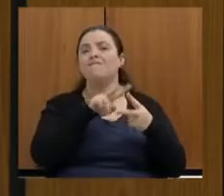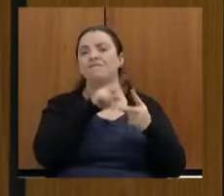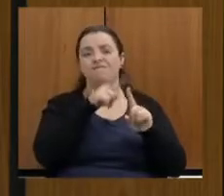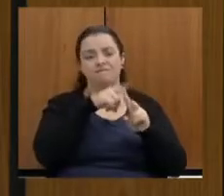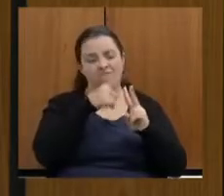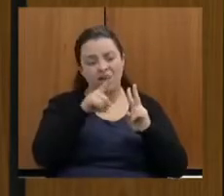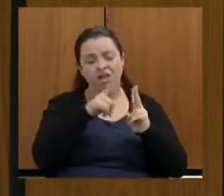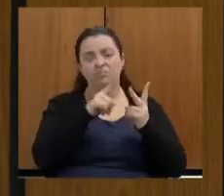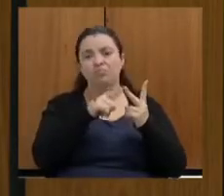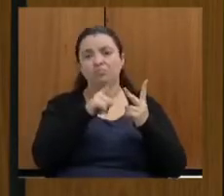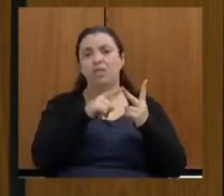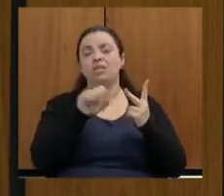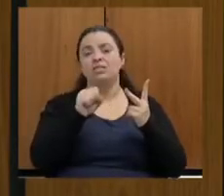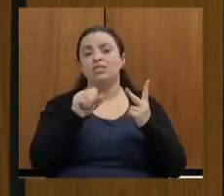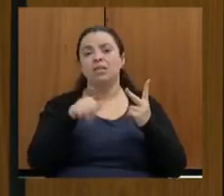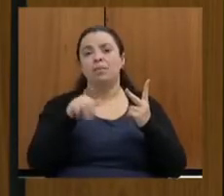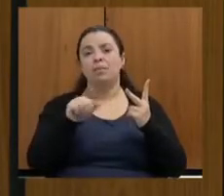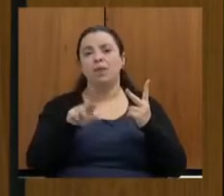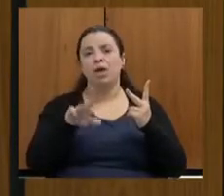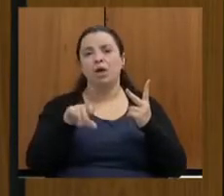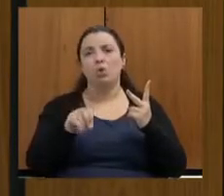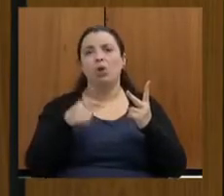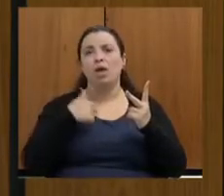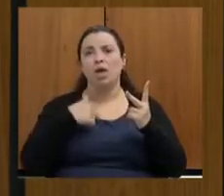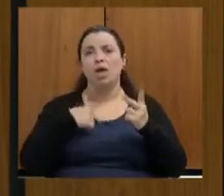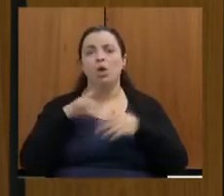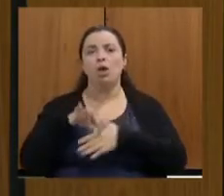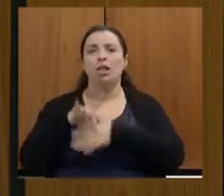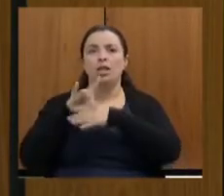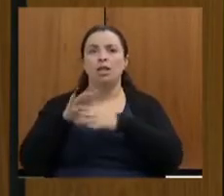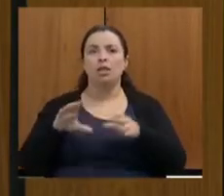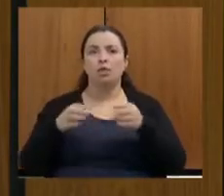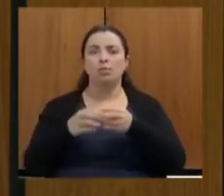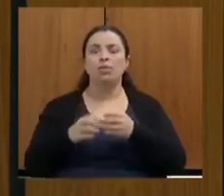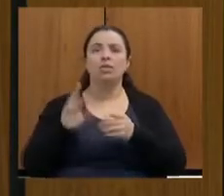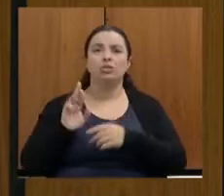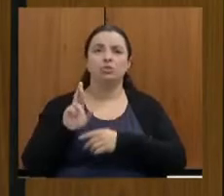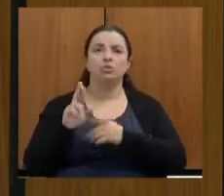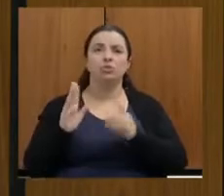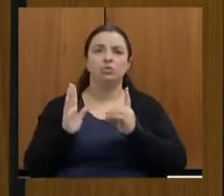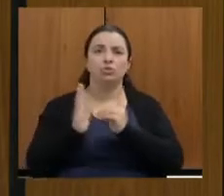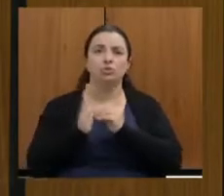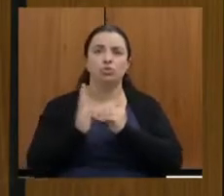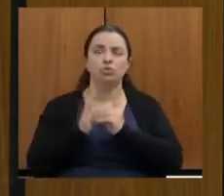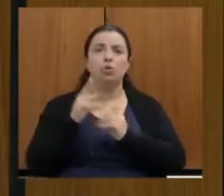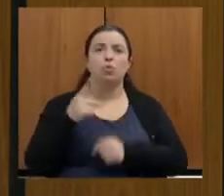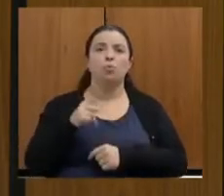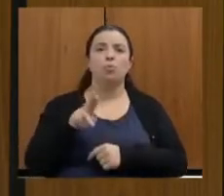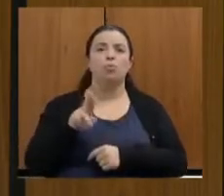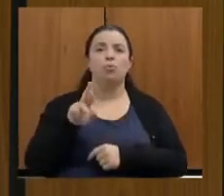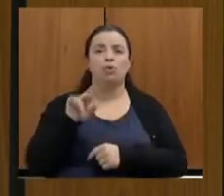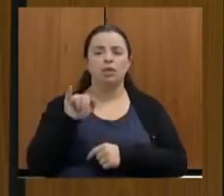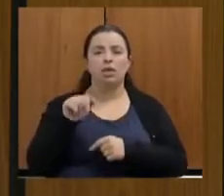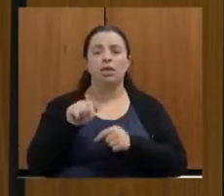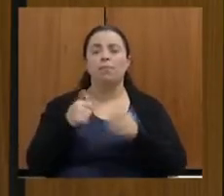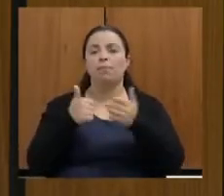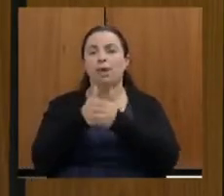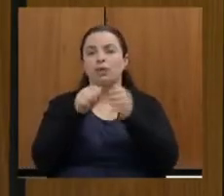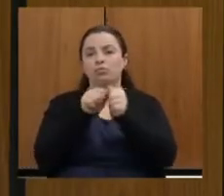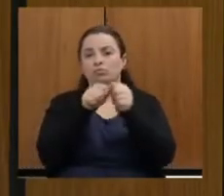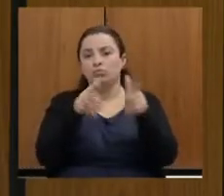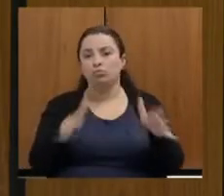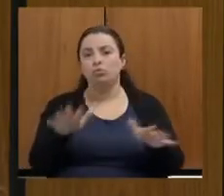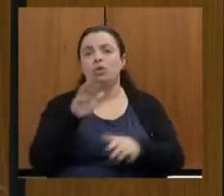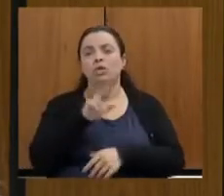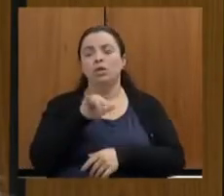de mim né Mas Pure liderança da comunidade um show ela roupa Cury representante dos indígenas Porém na bacia do Rio Doce e representante